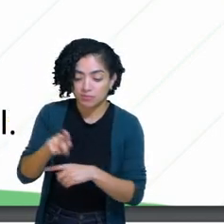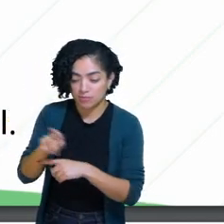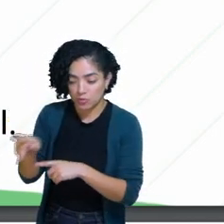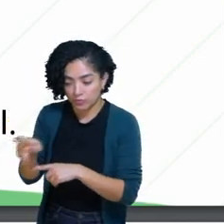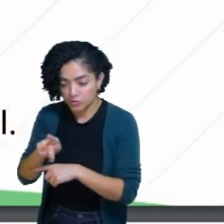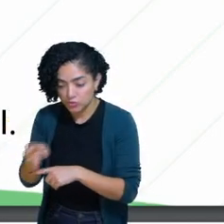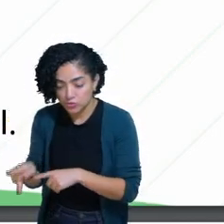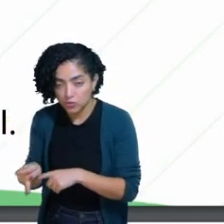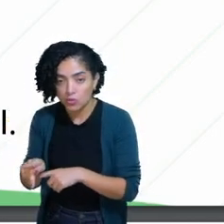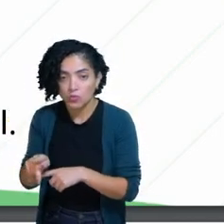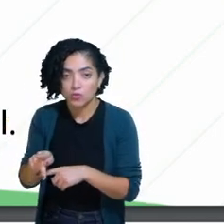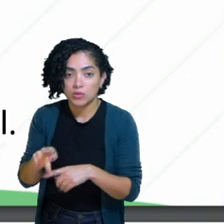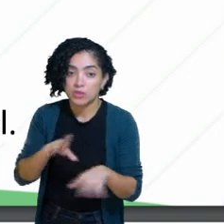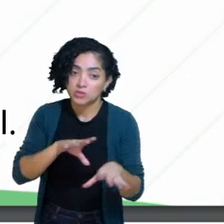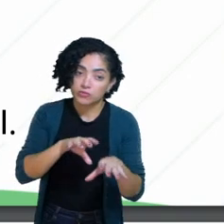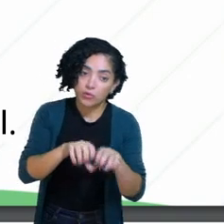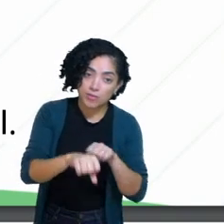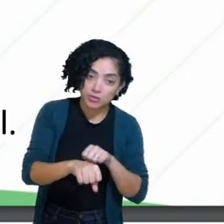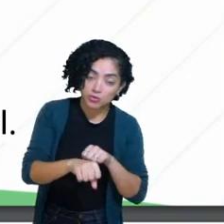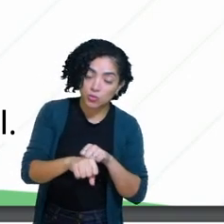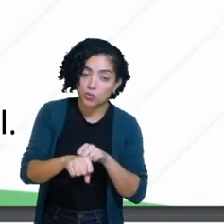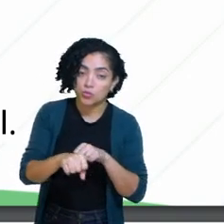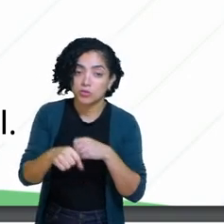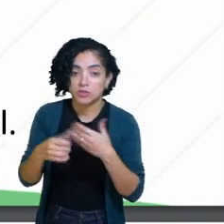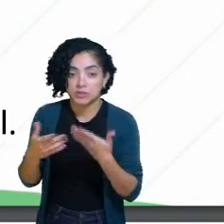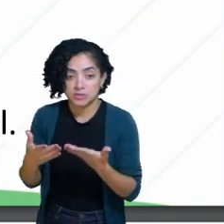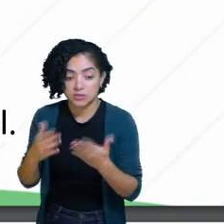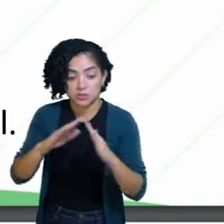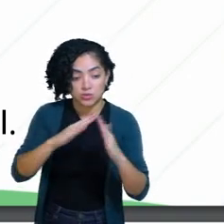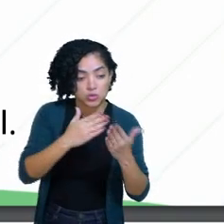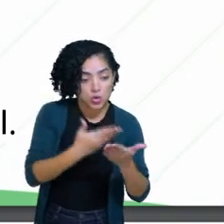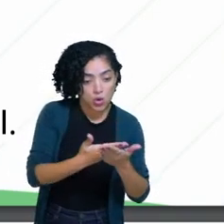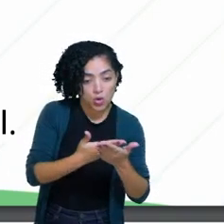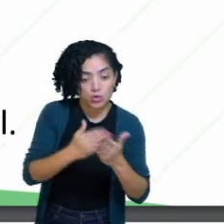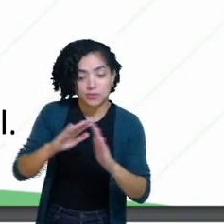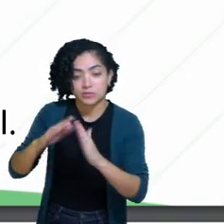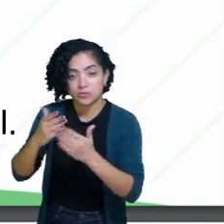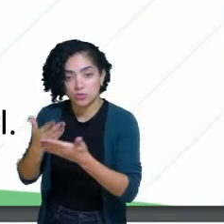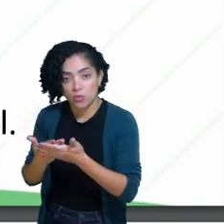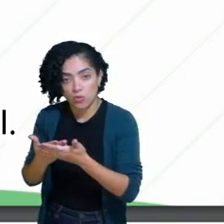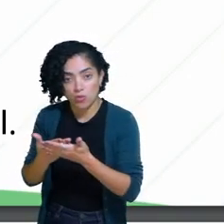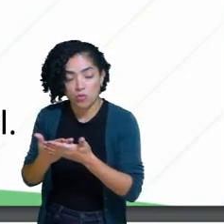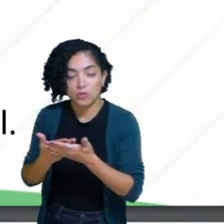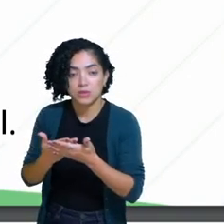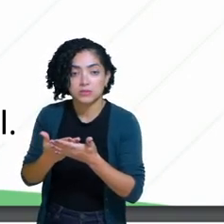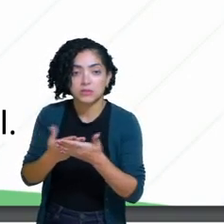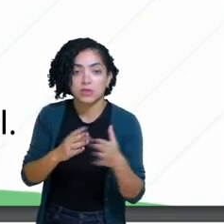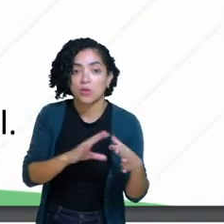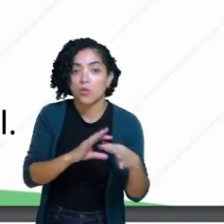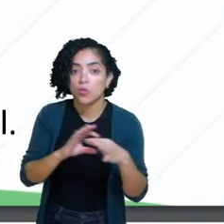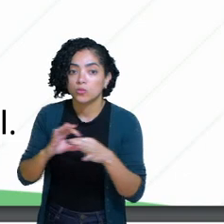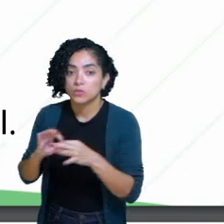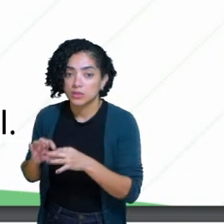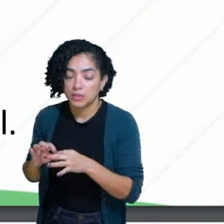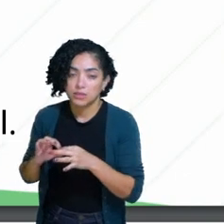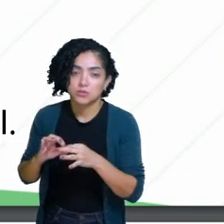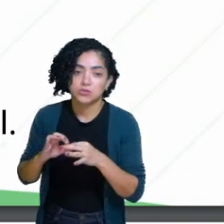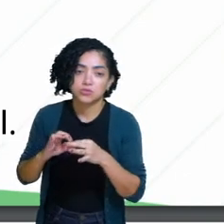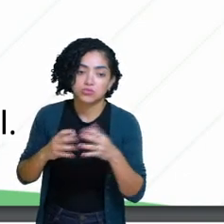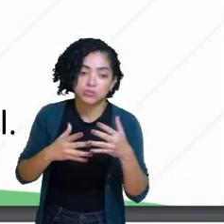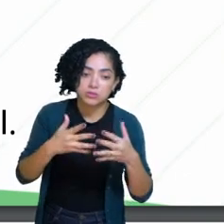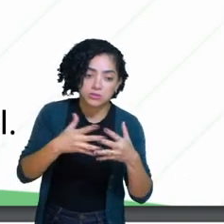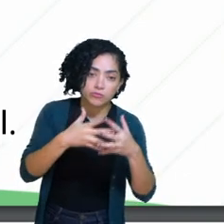professores formadores e formadores escolas e escolas e em contextos que se fundem muitas